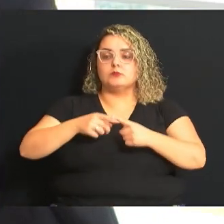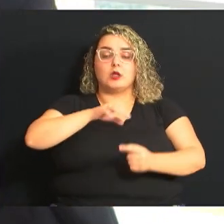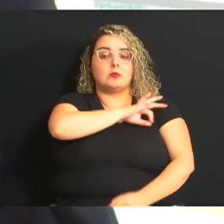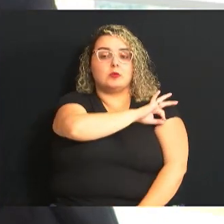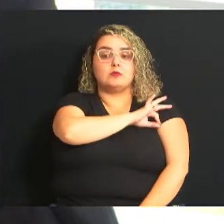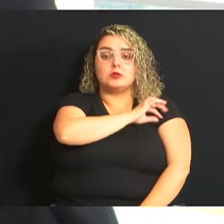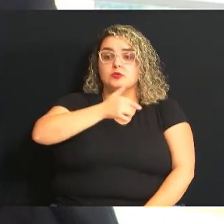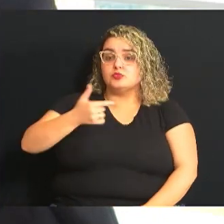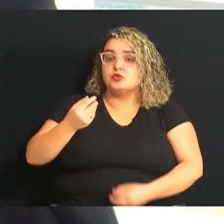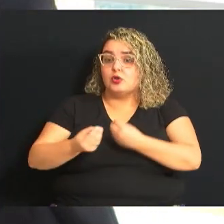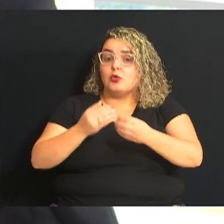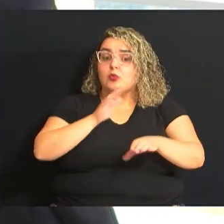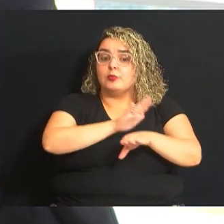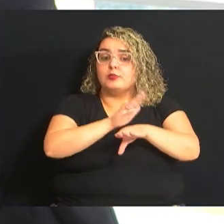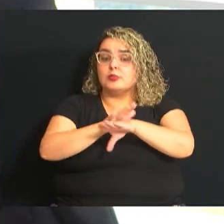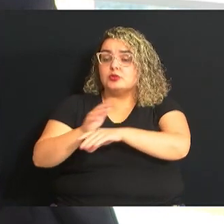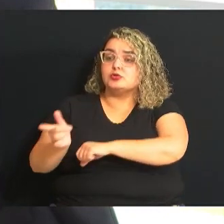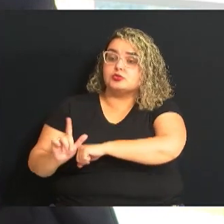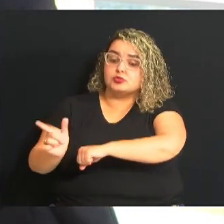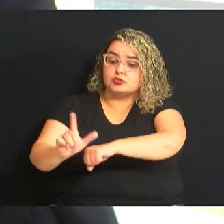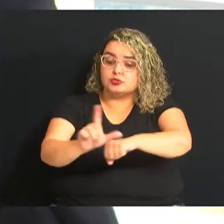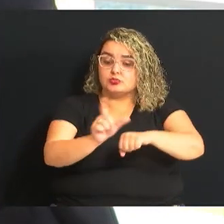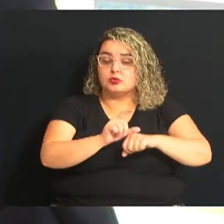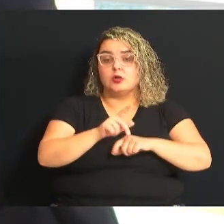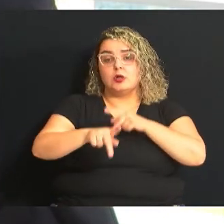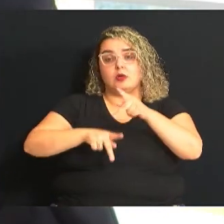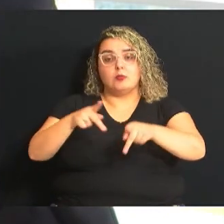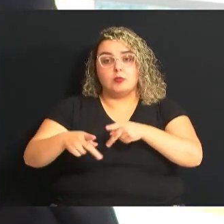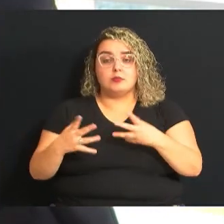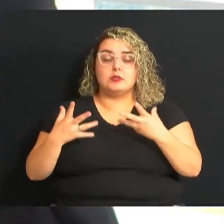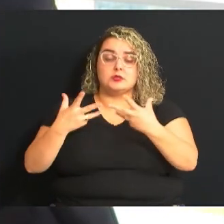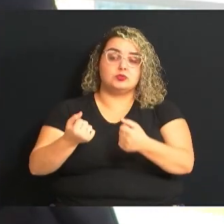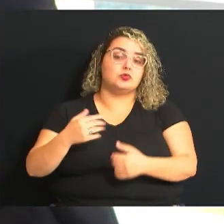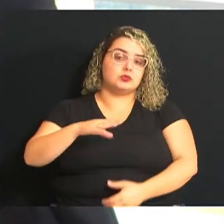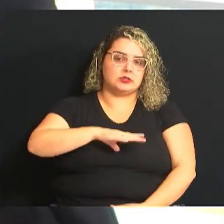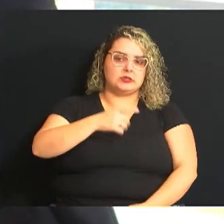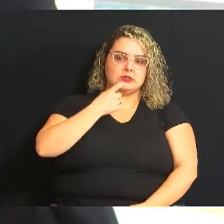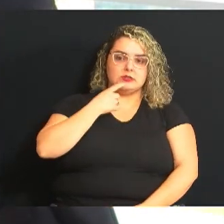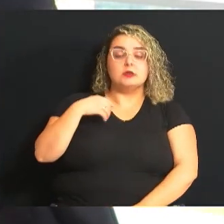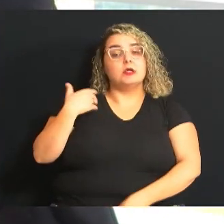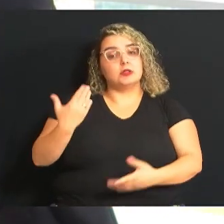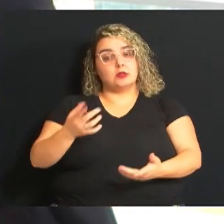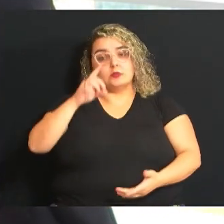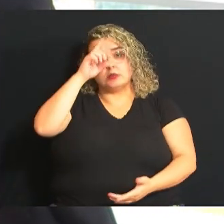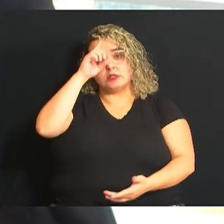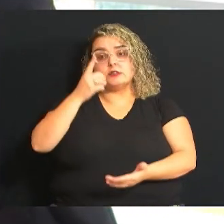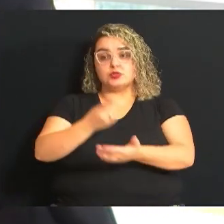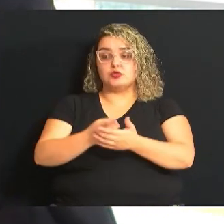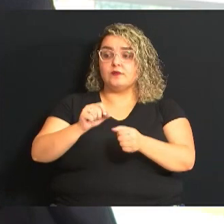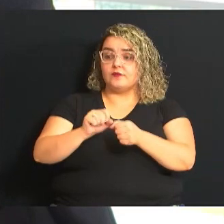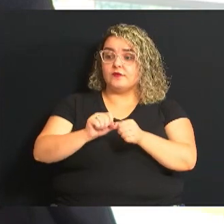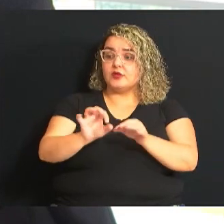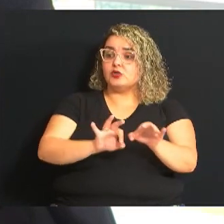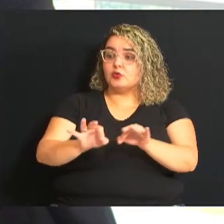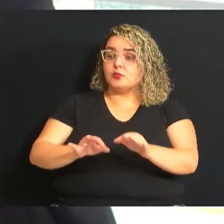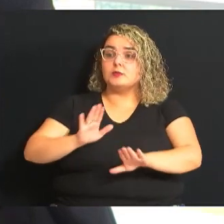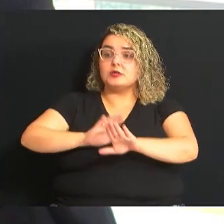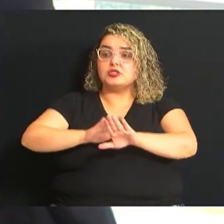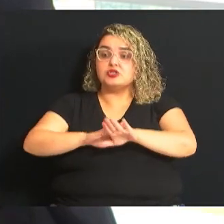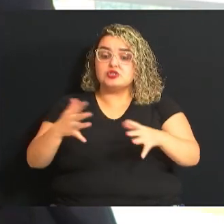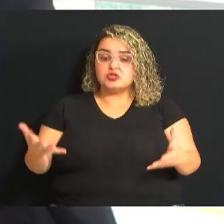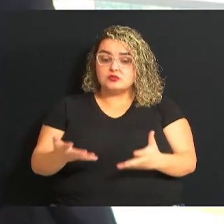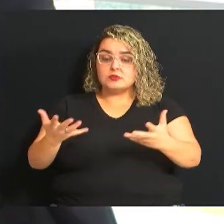alíquota reduzida de 2,9% para 1,8%. O prazo para solicitar o benefício vai